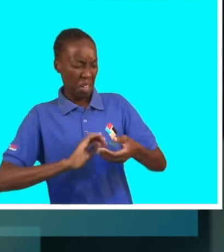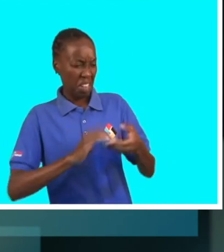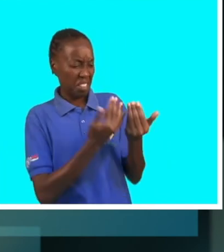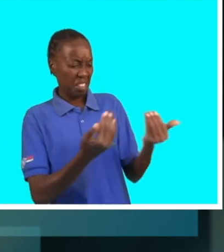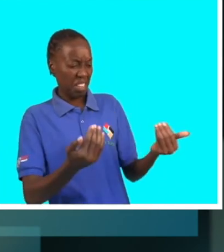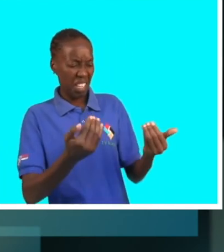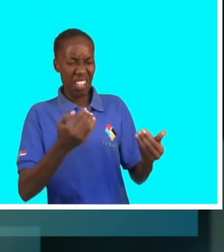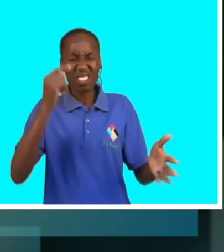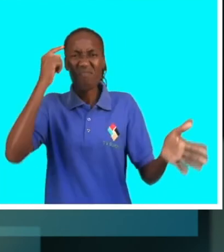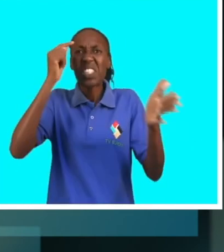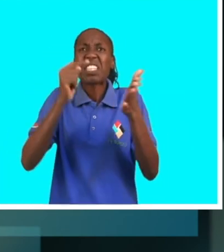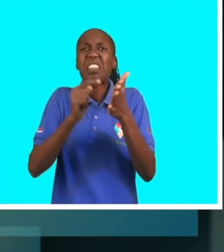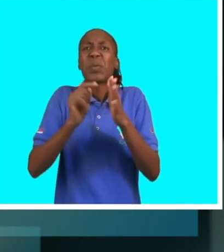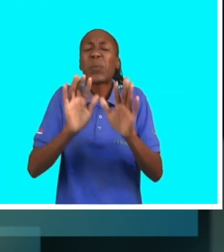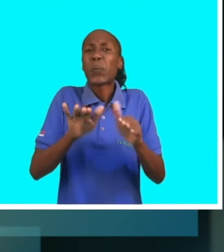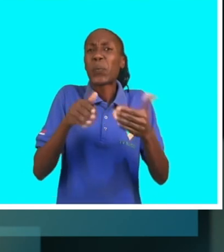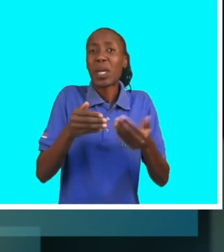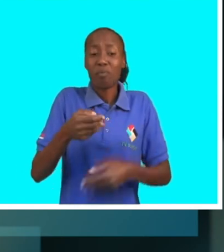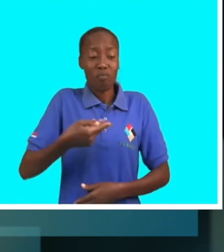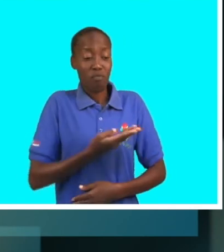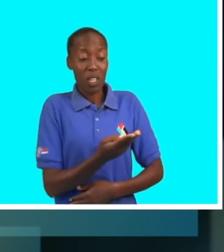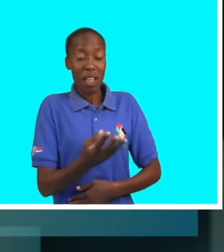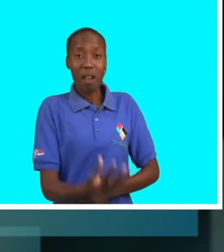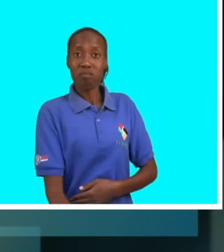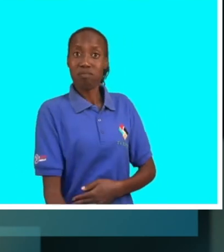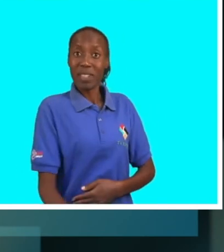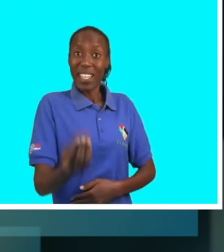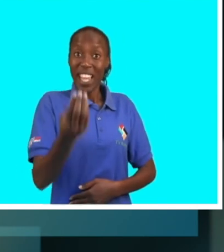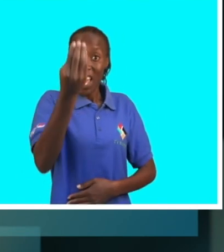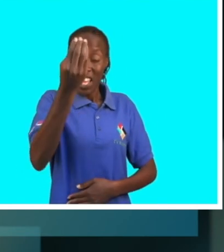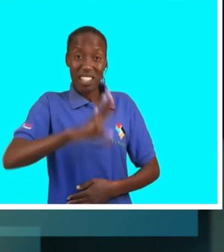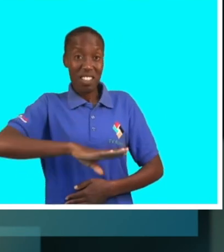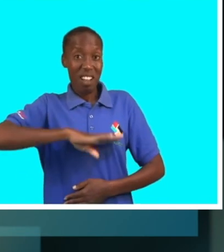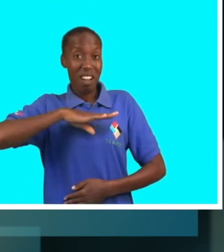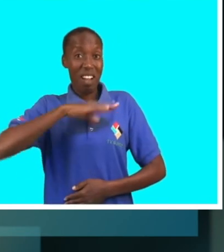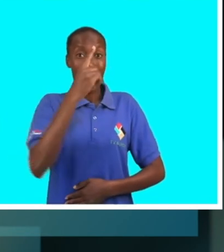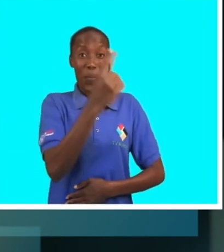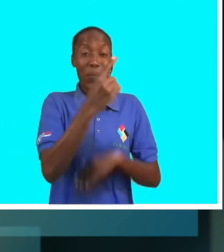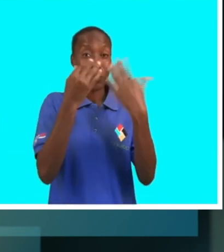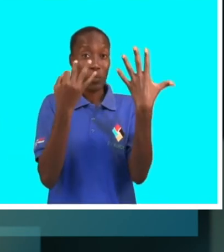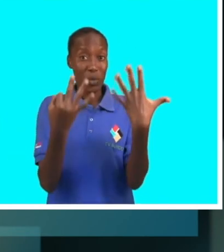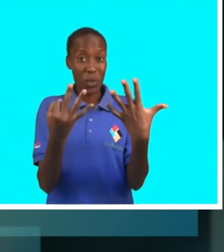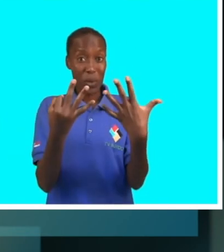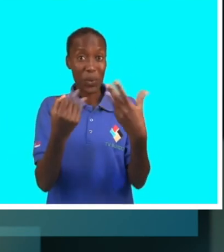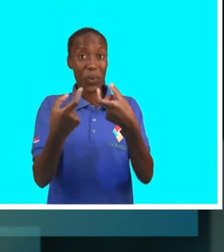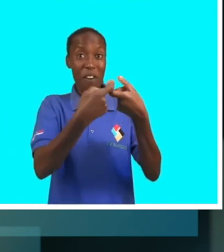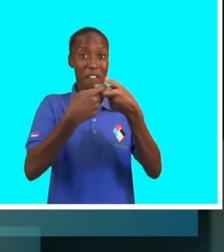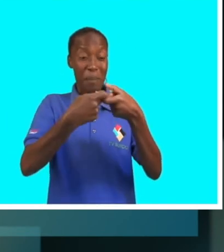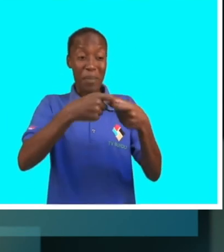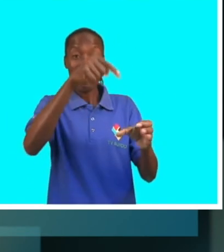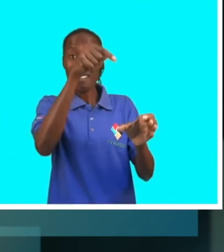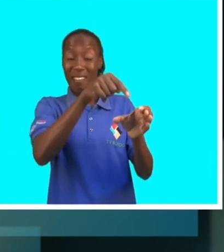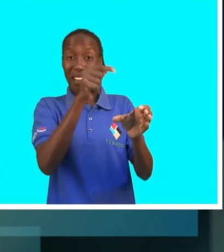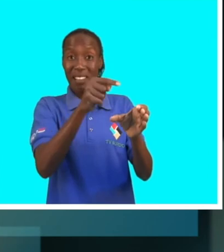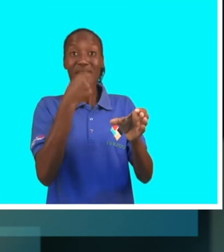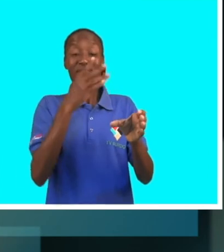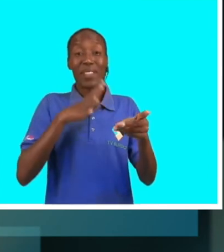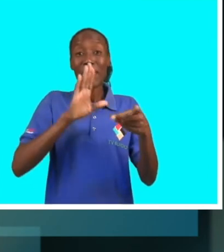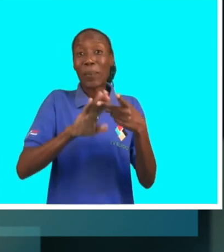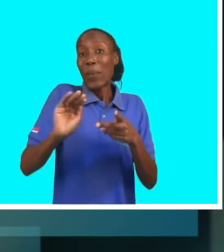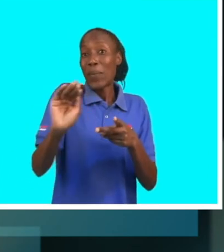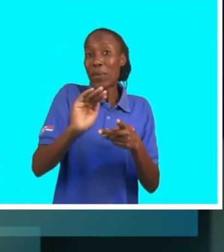como criança. No sentido de que ela cresce, chega aos 18 anos e a nível familiar, a